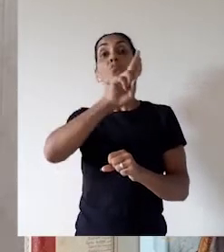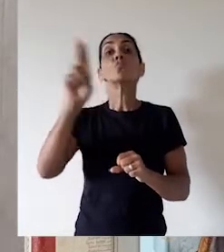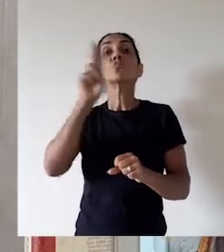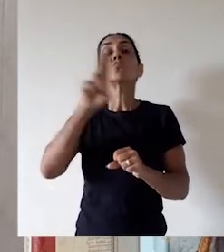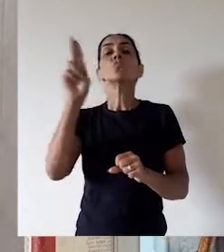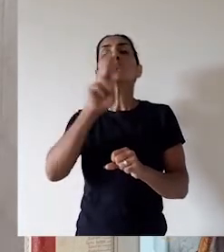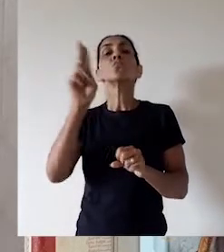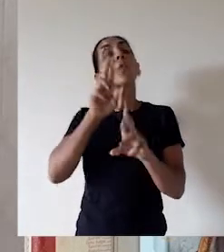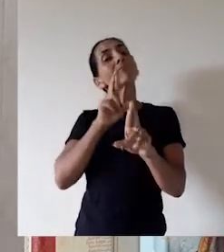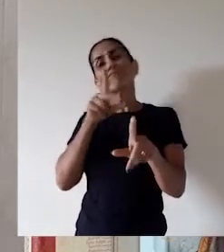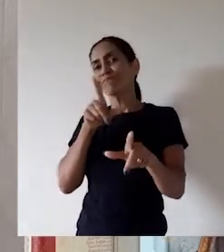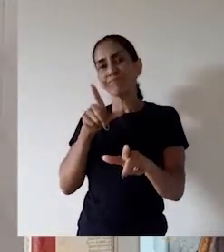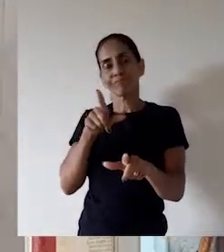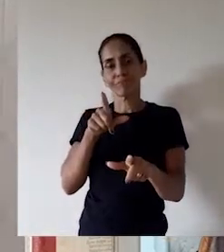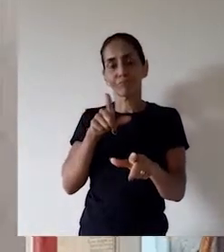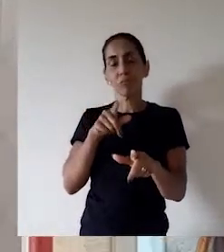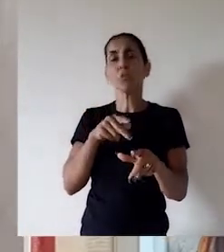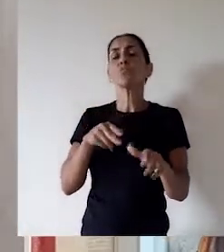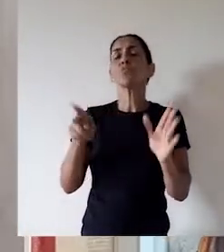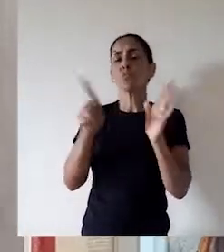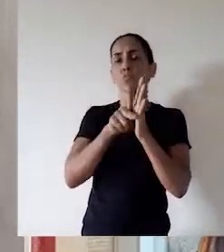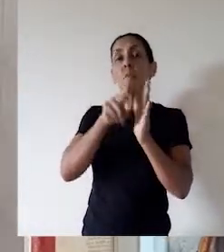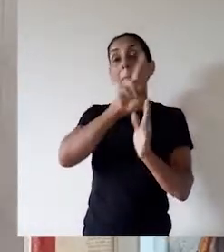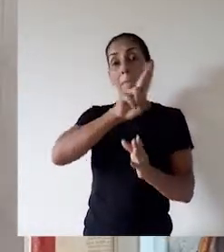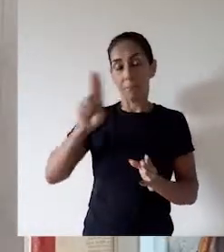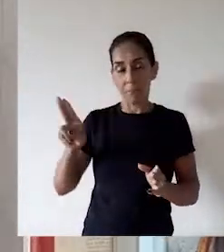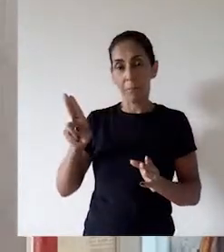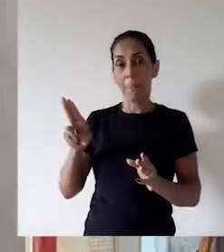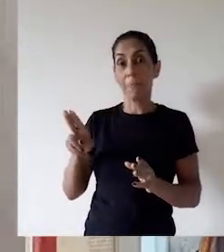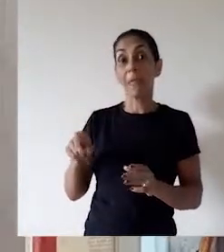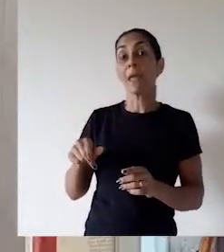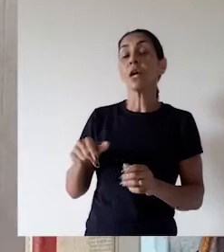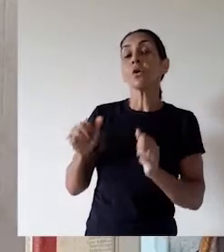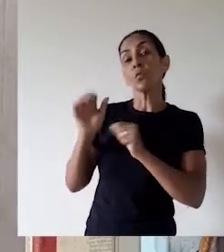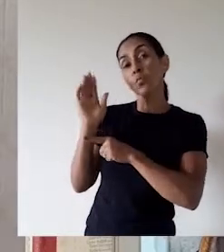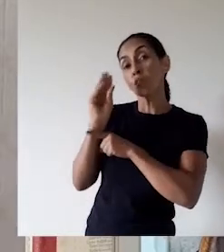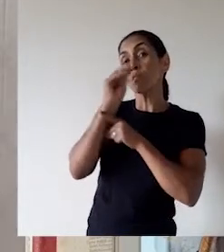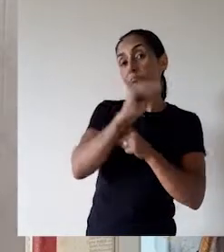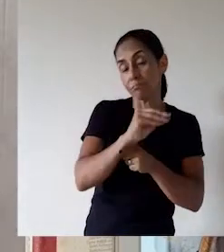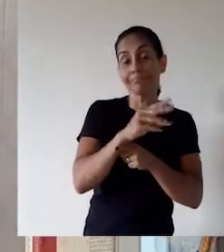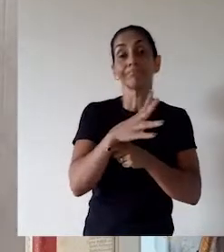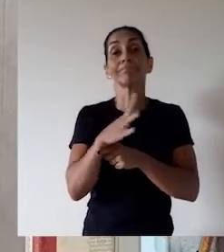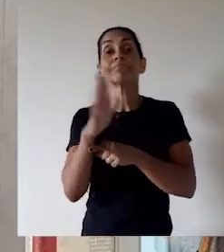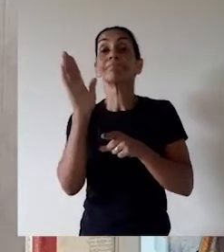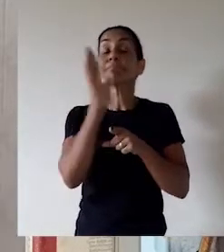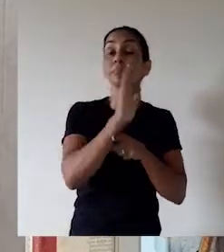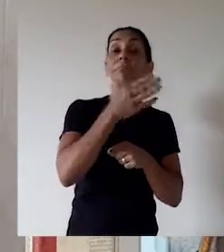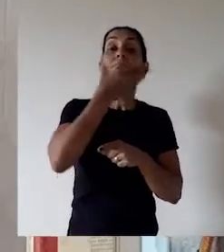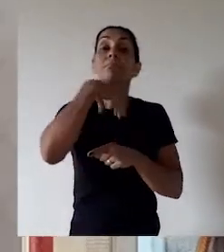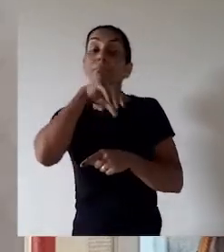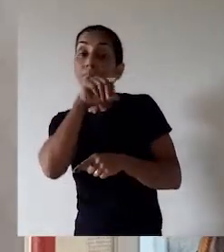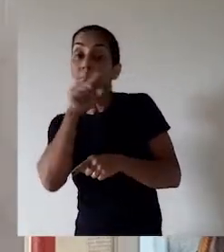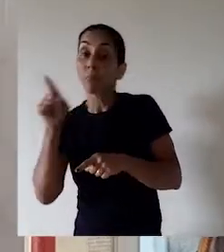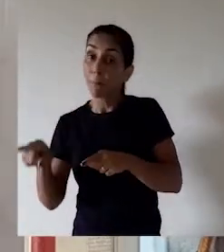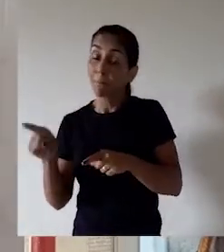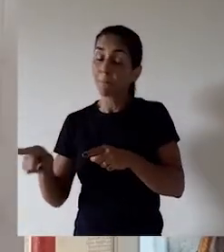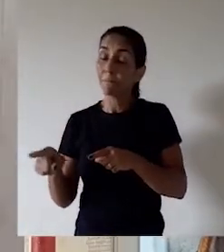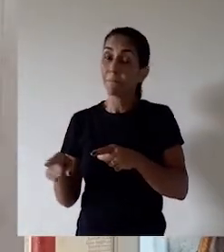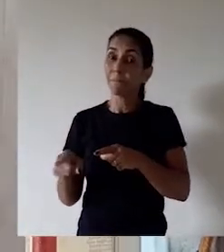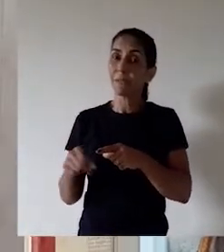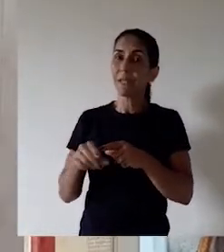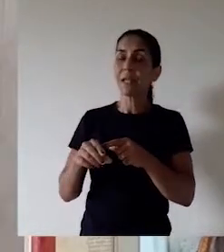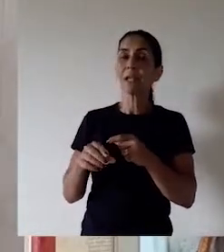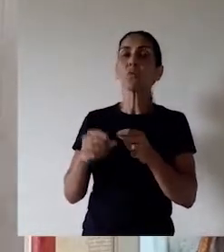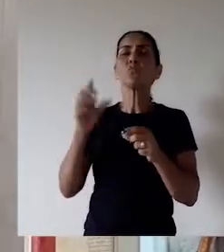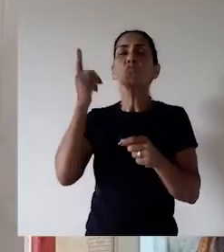conseguiu finalmente publicar sua história. E na sua segunda edição, por intermédio do seu pai, William, ela consegue ter o seu nome na